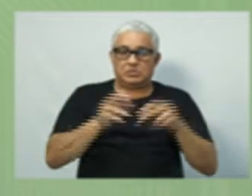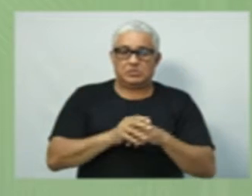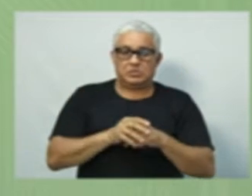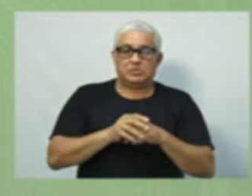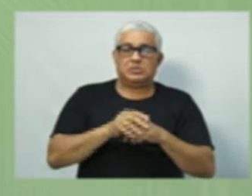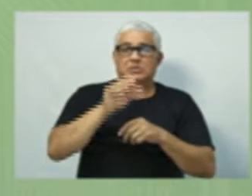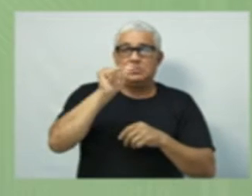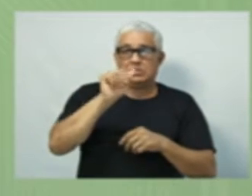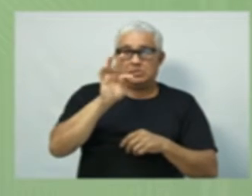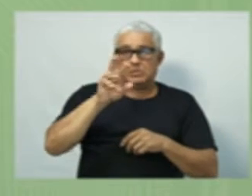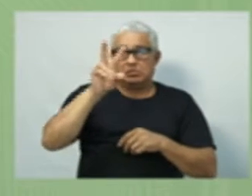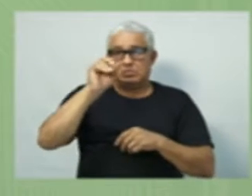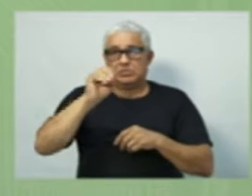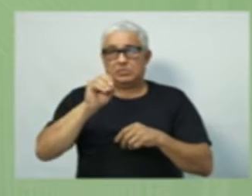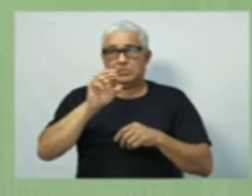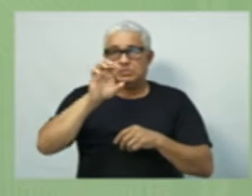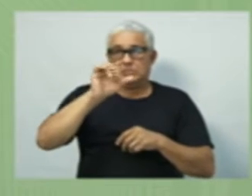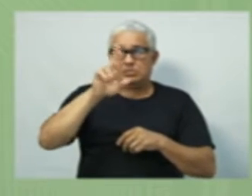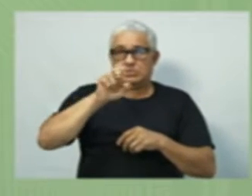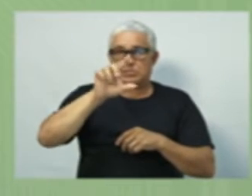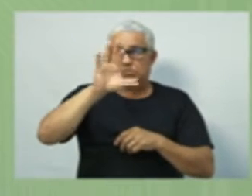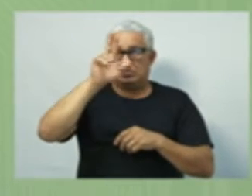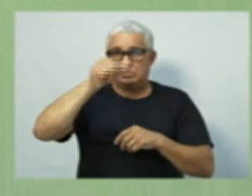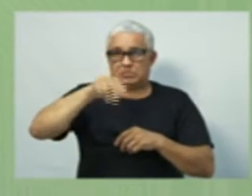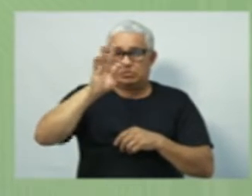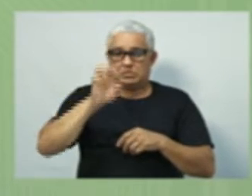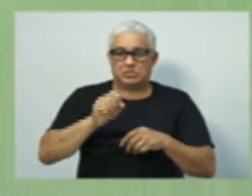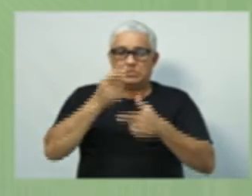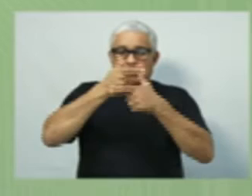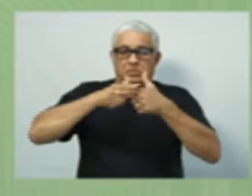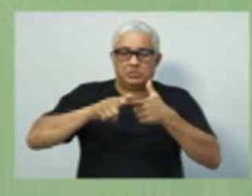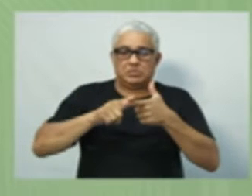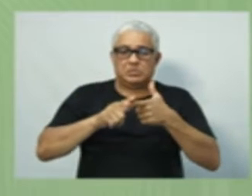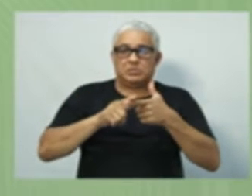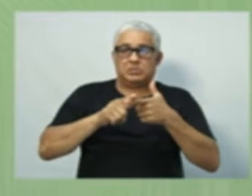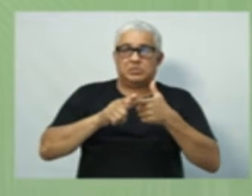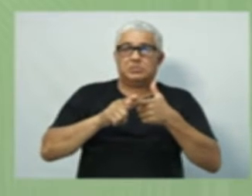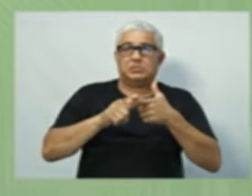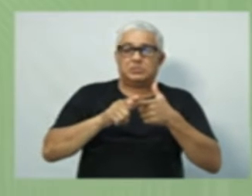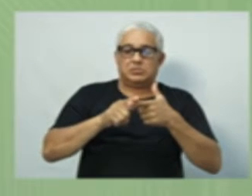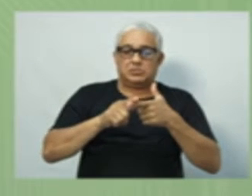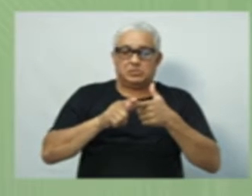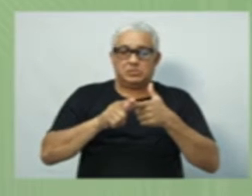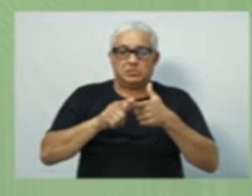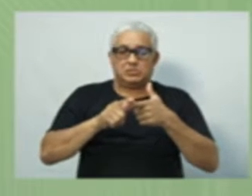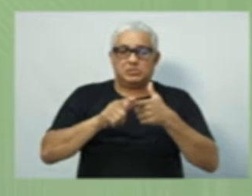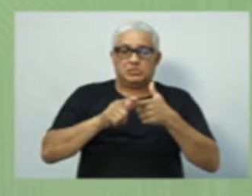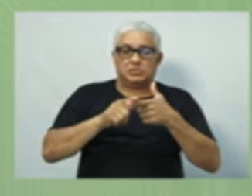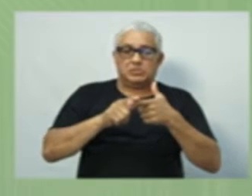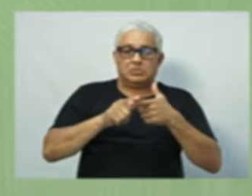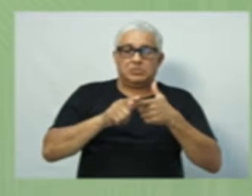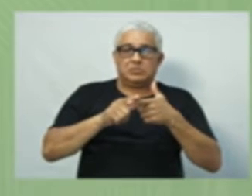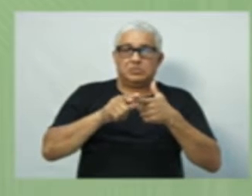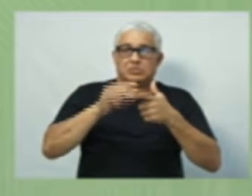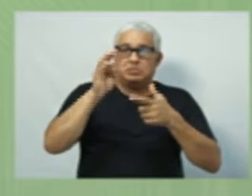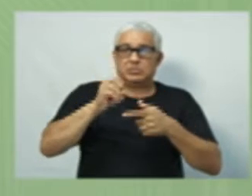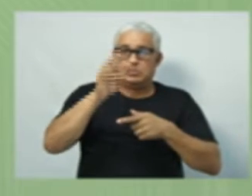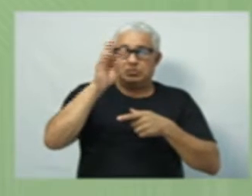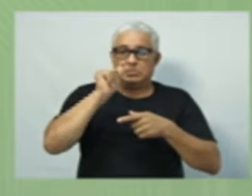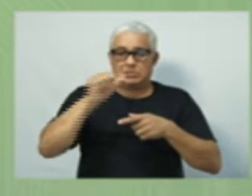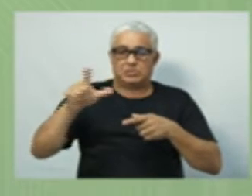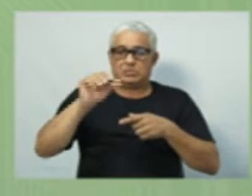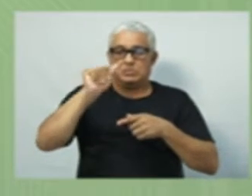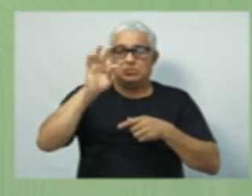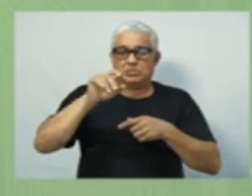pelo total do ativo vezes enquanto o ativo circulante 29.000 takeuti circulante quanto é que o total do ativo